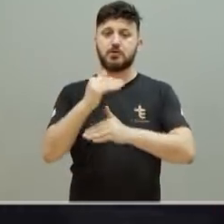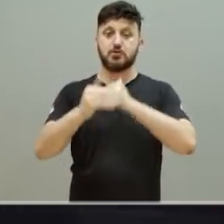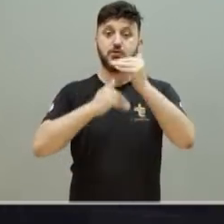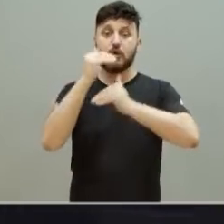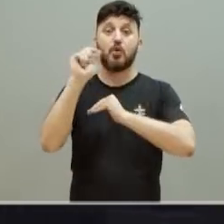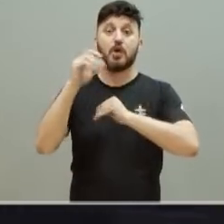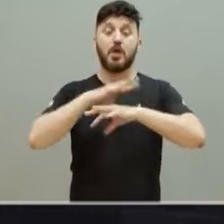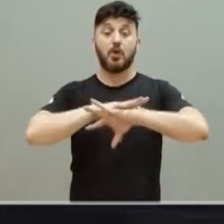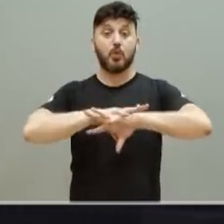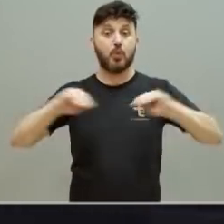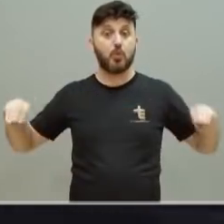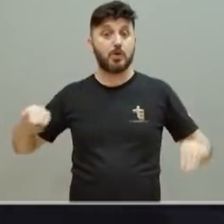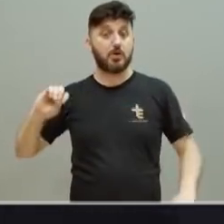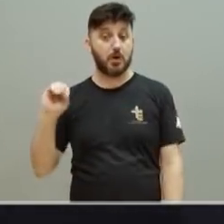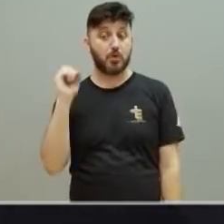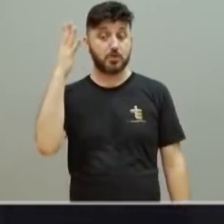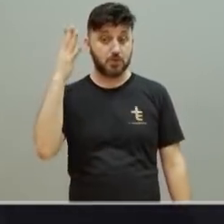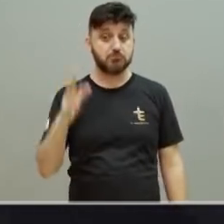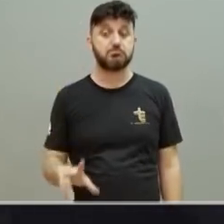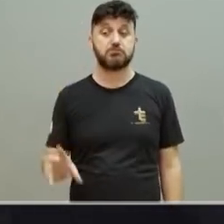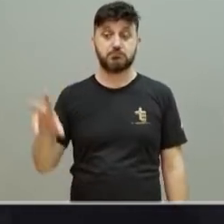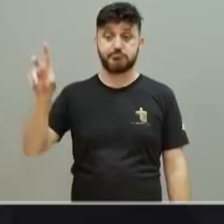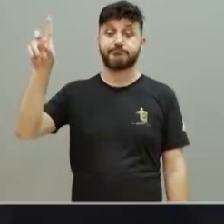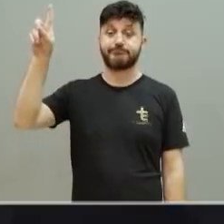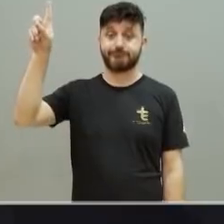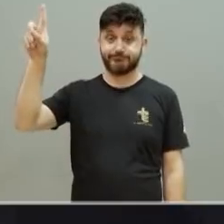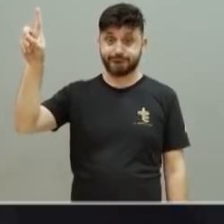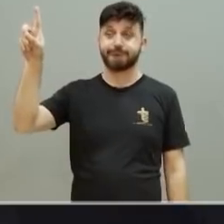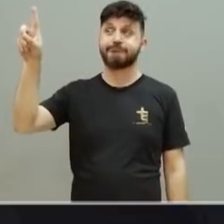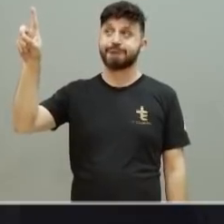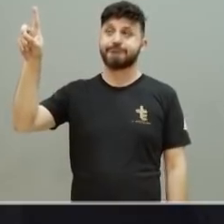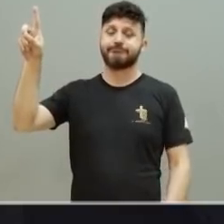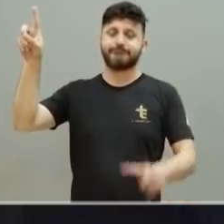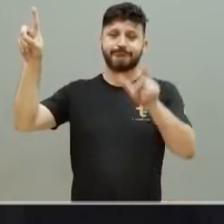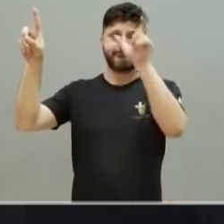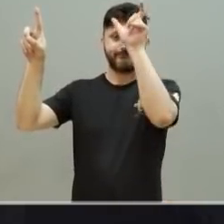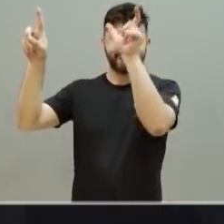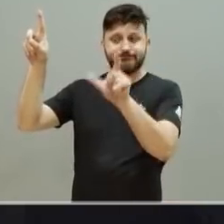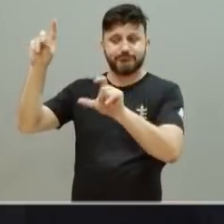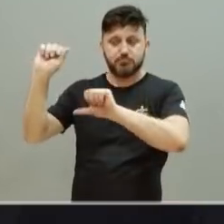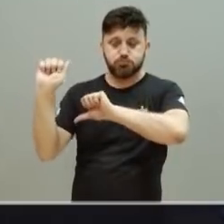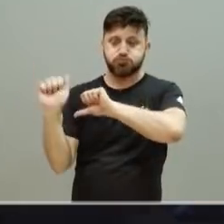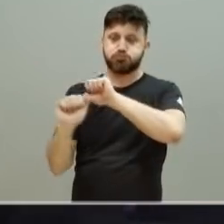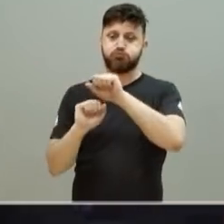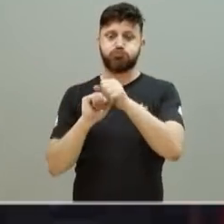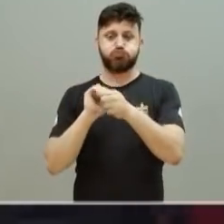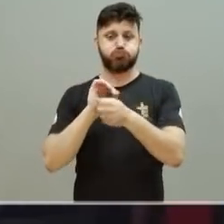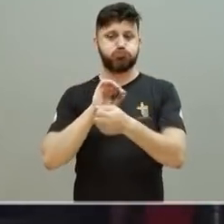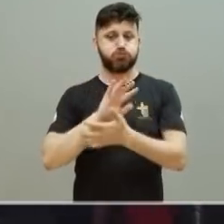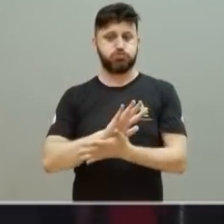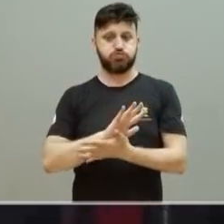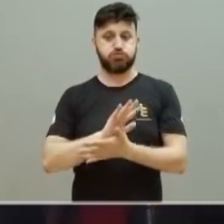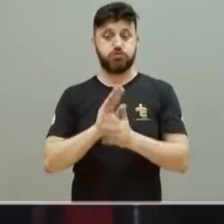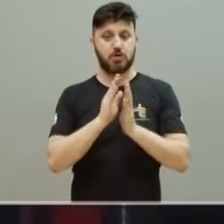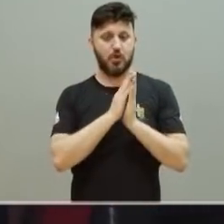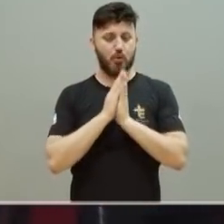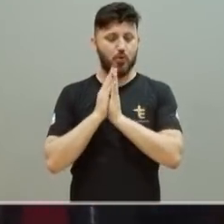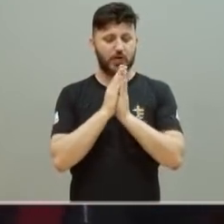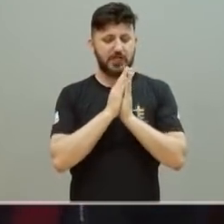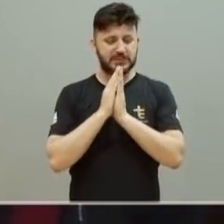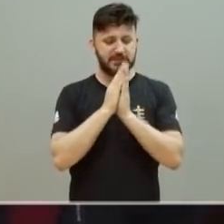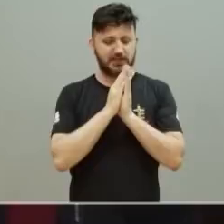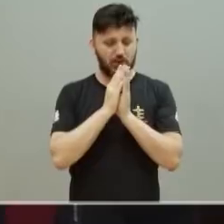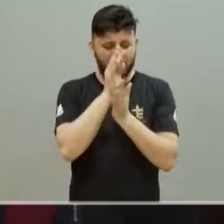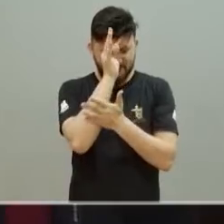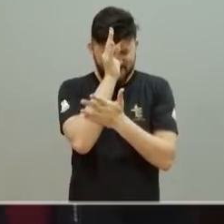cura, e Deus o restabelece. A oração feita na